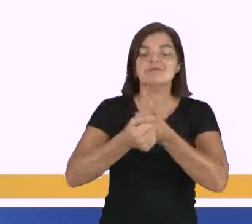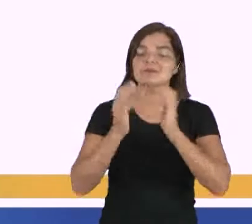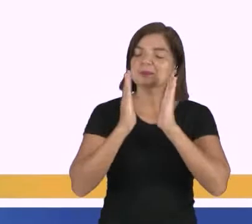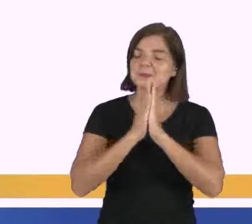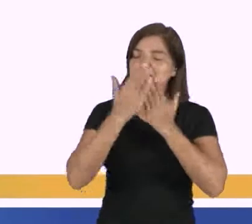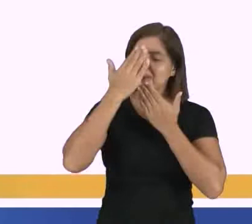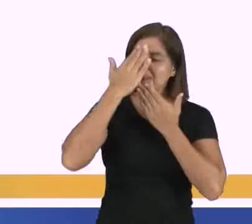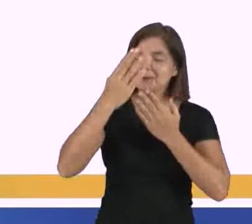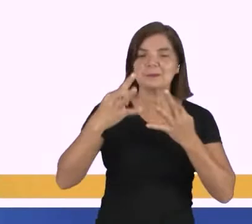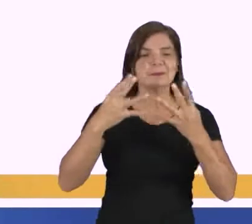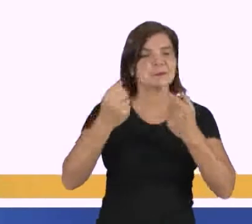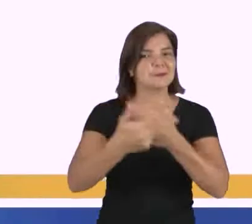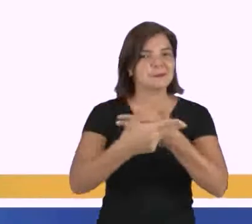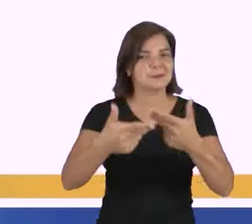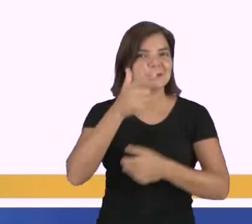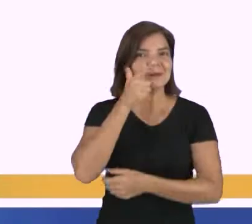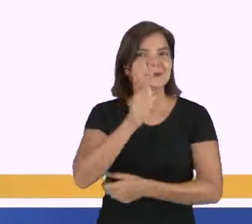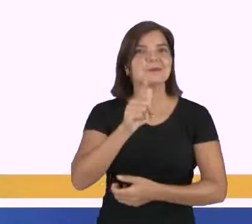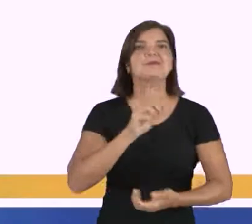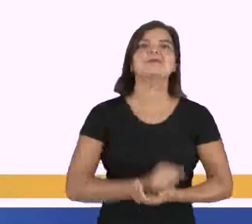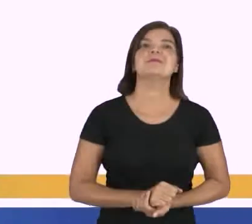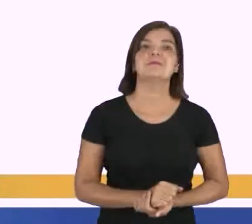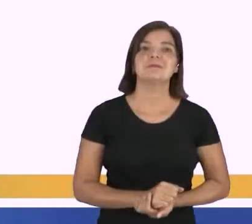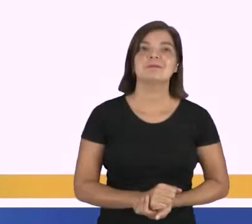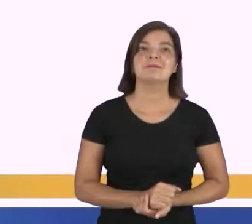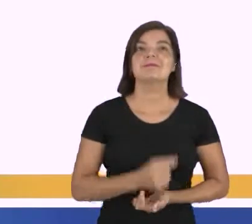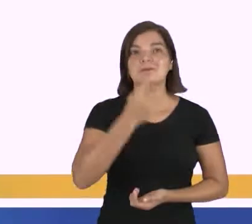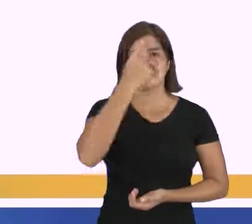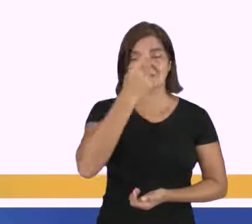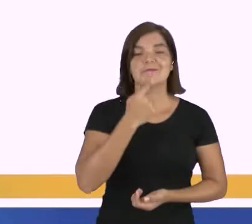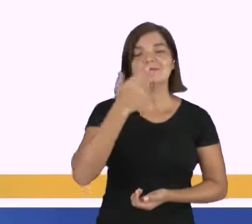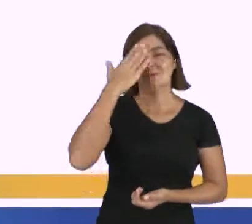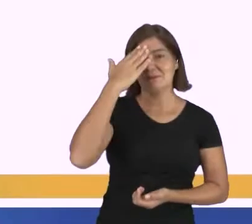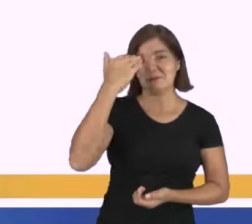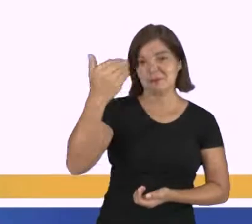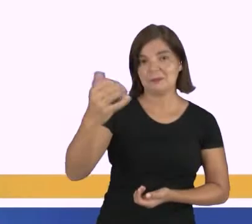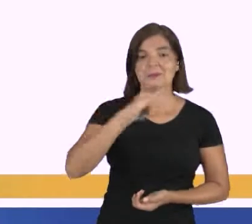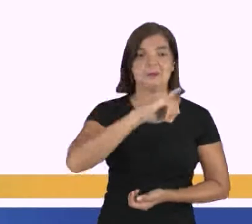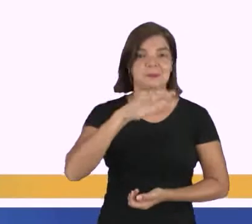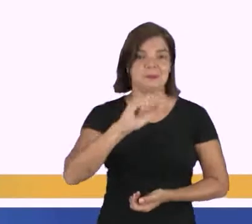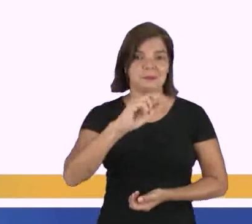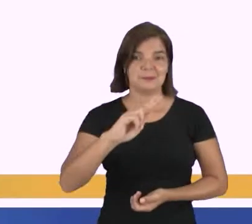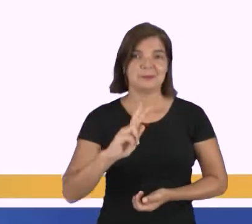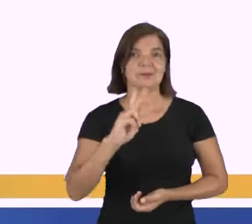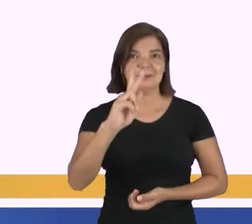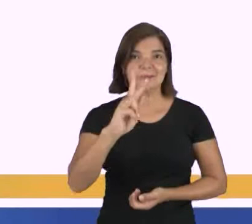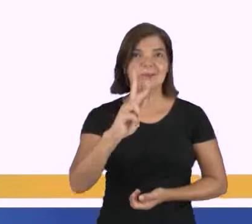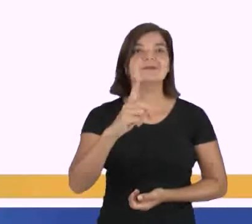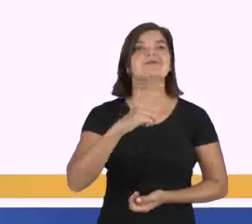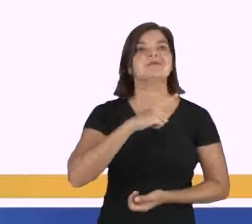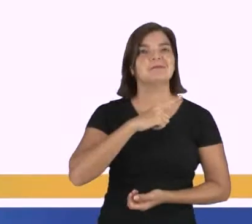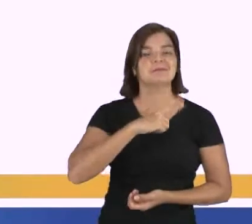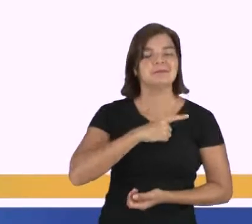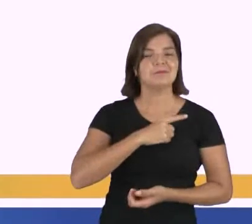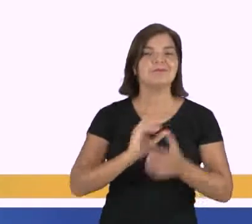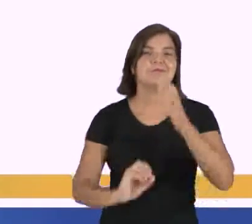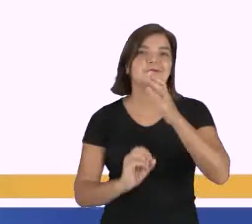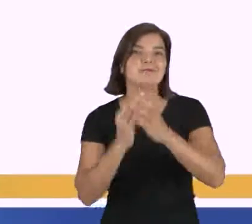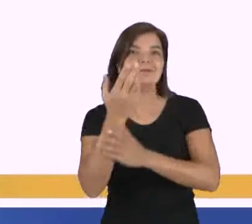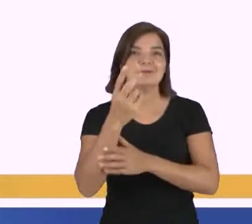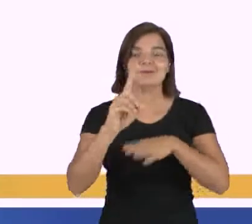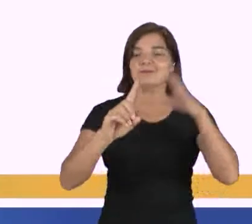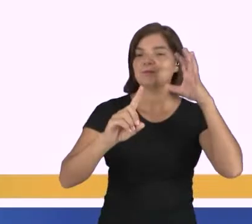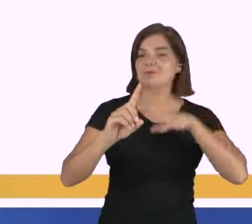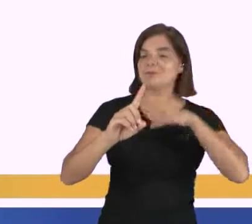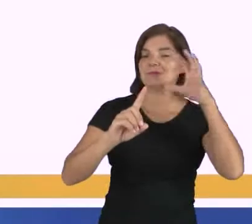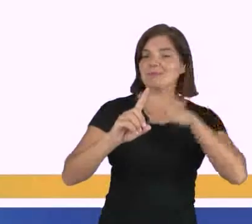orações e agradecer por todas as conquistas. E por último, um dos símbolos mais famosos é o Jack-o'-lantern, que teve origem